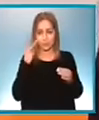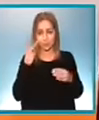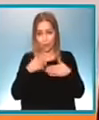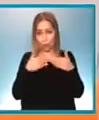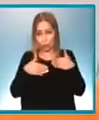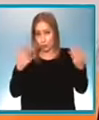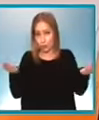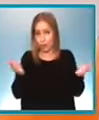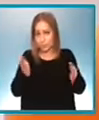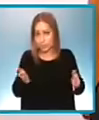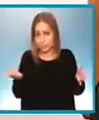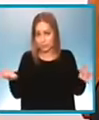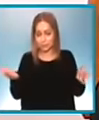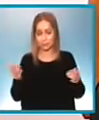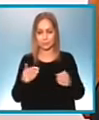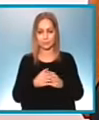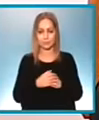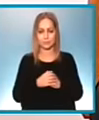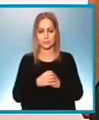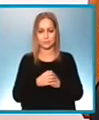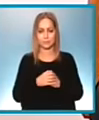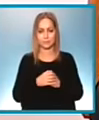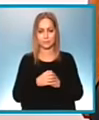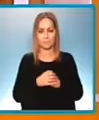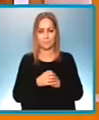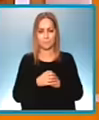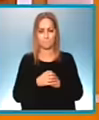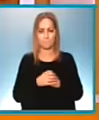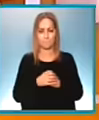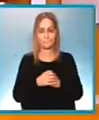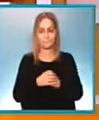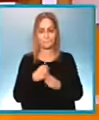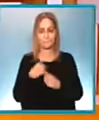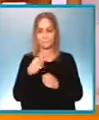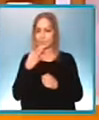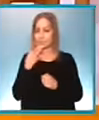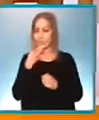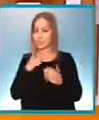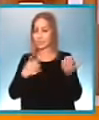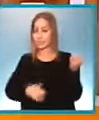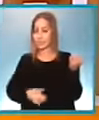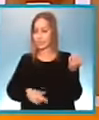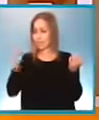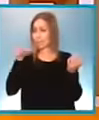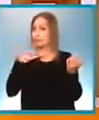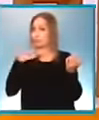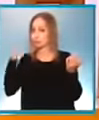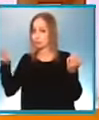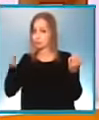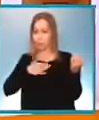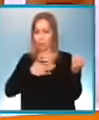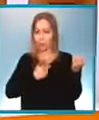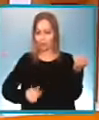é? É cada dia. E eu pedi guitarra, ele emprestou-me uma sua